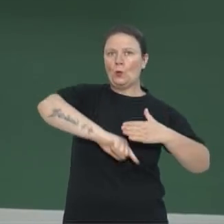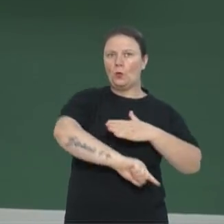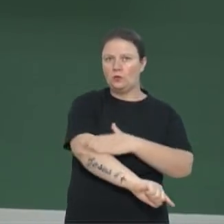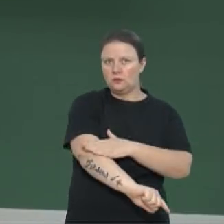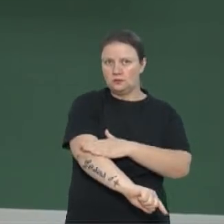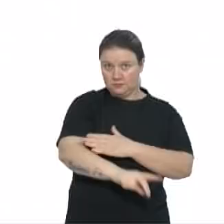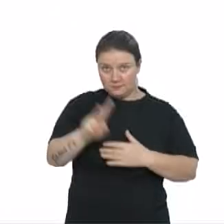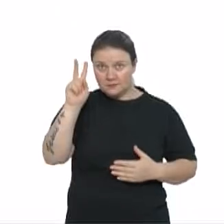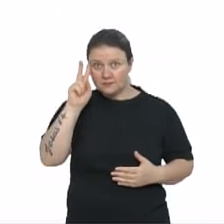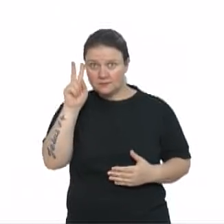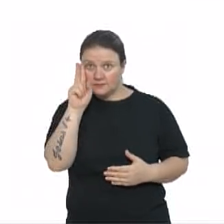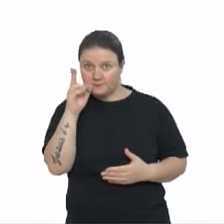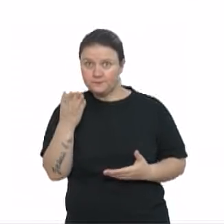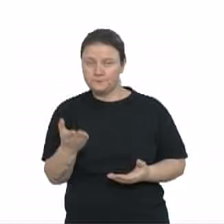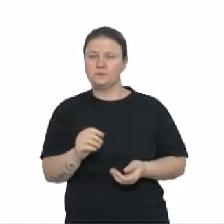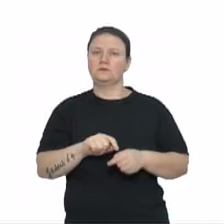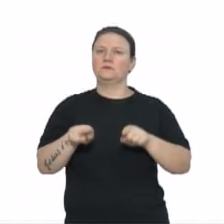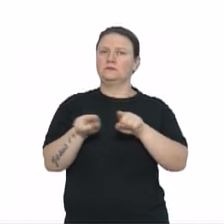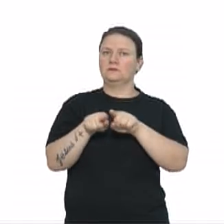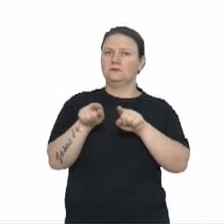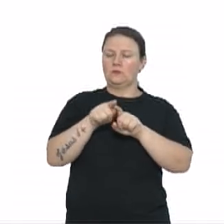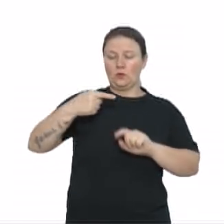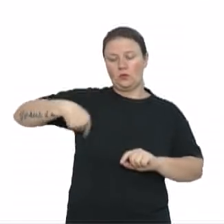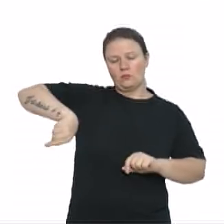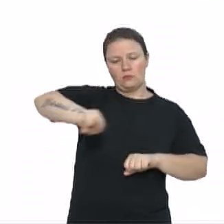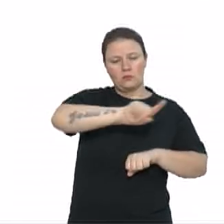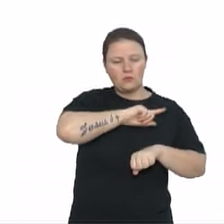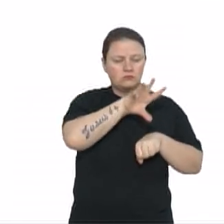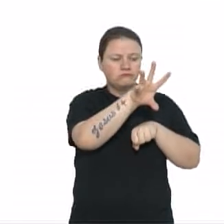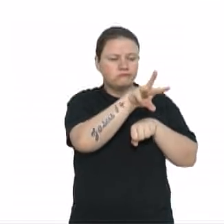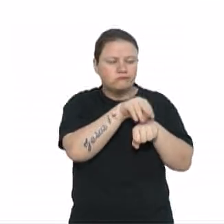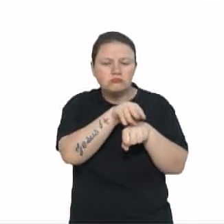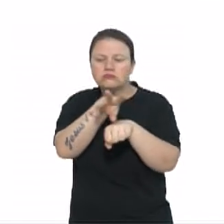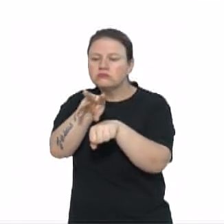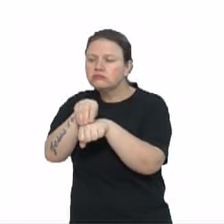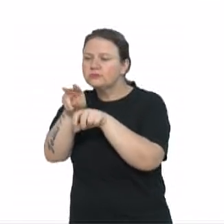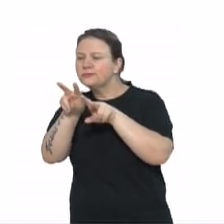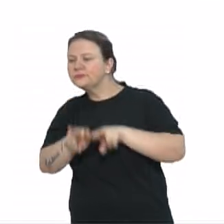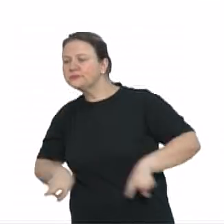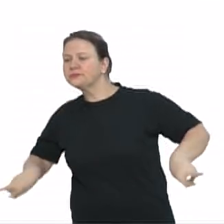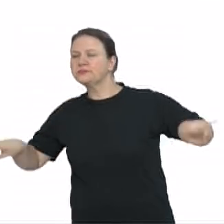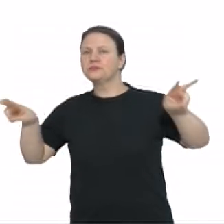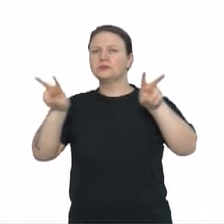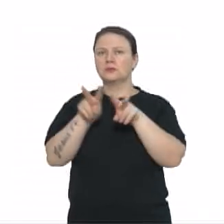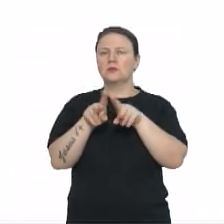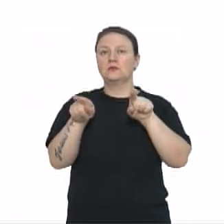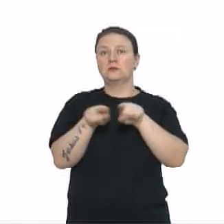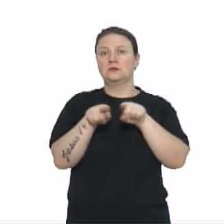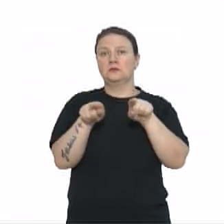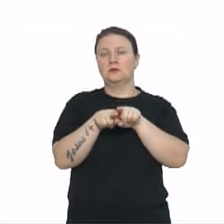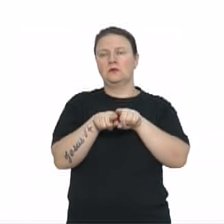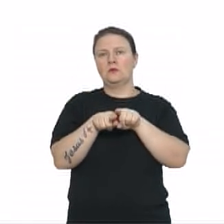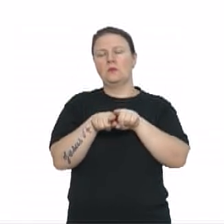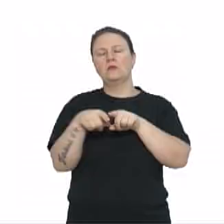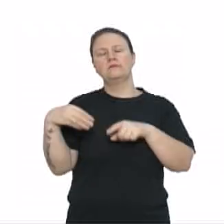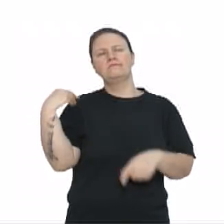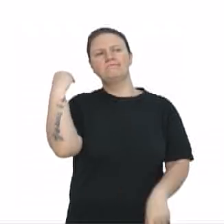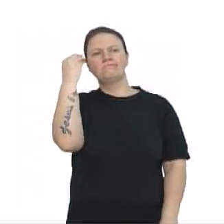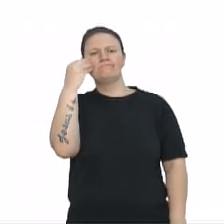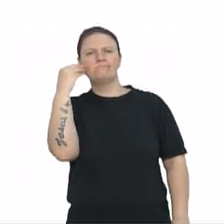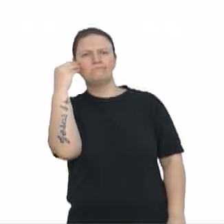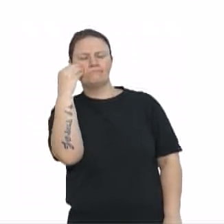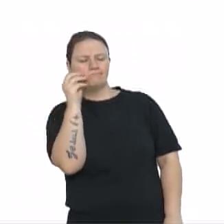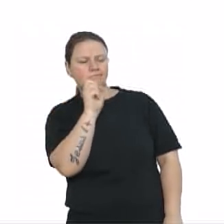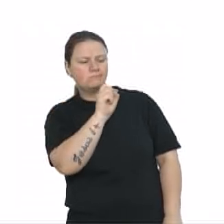A gente também trabalhou que o nosso conhecimento do mundo passa pela nossa experiência, ou